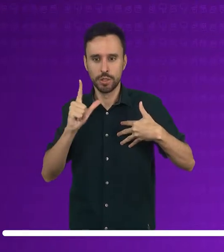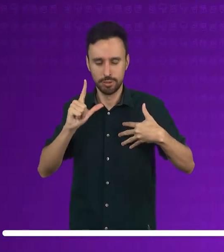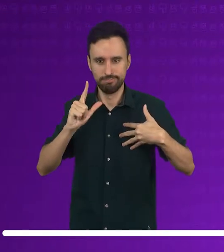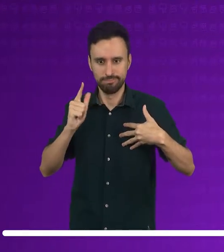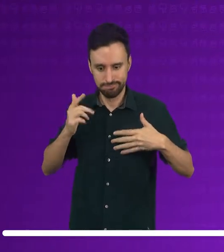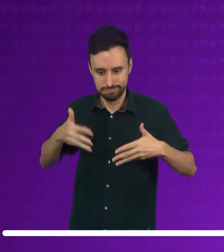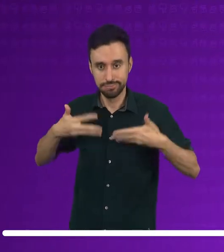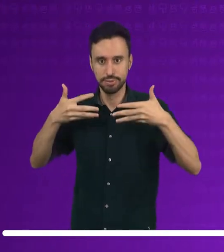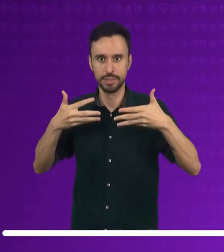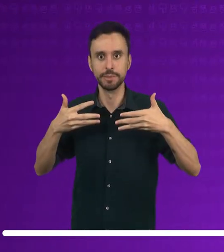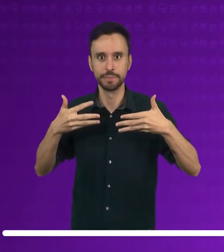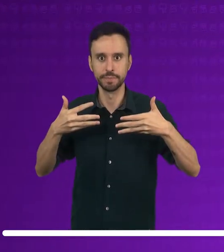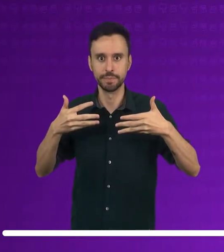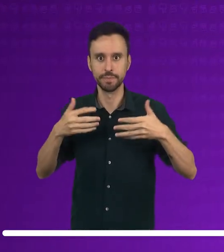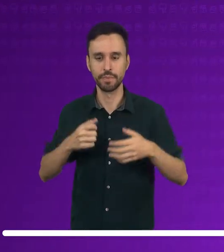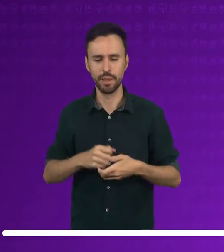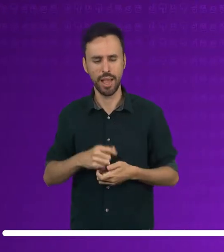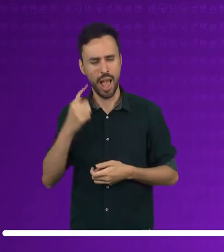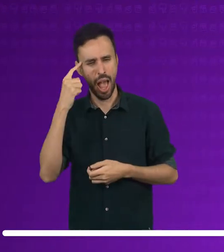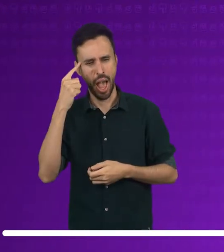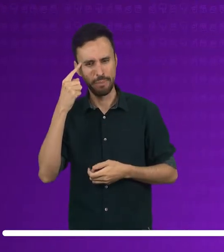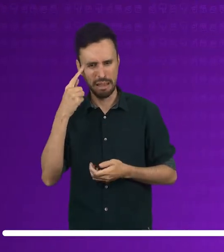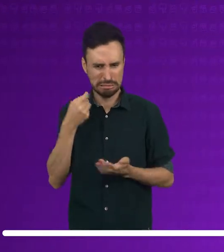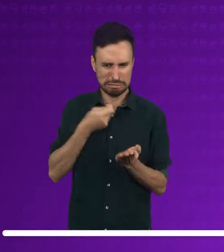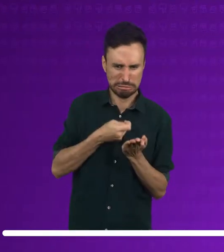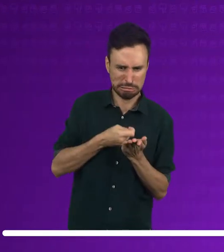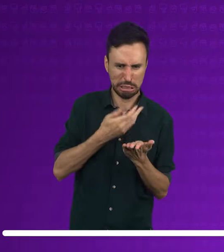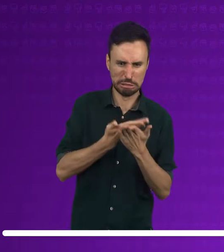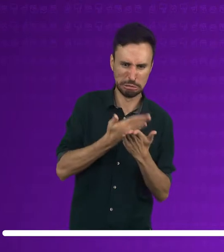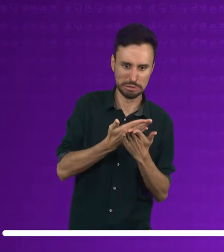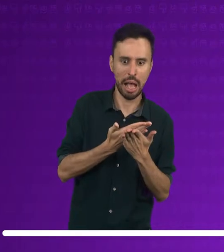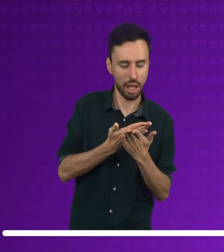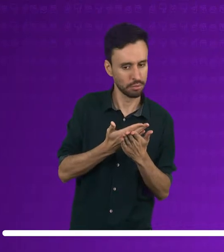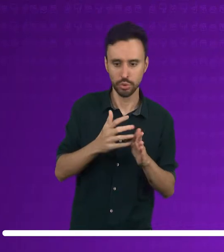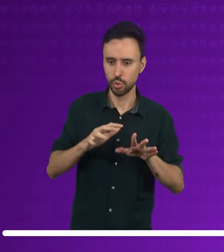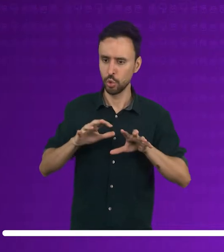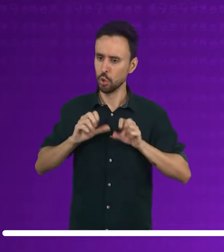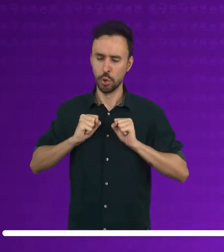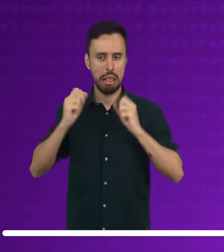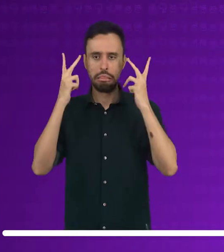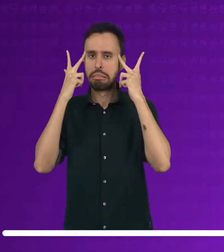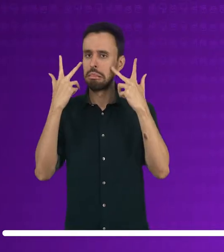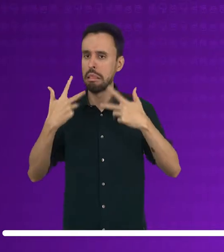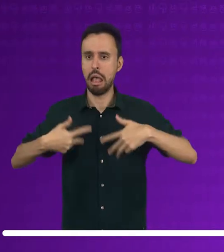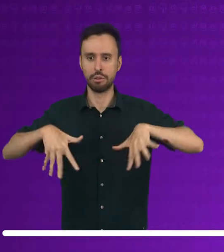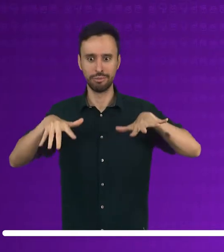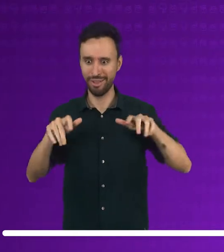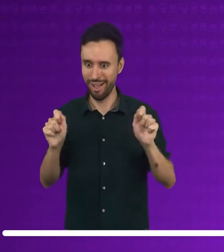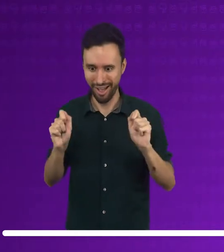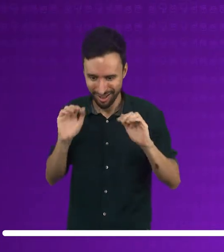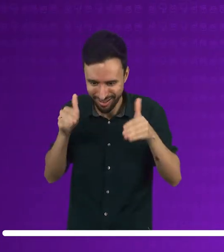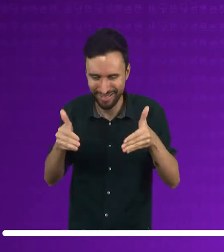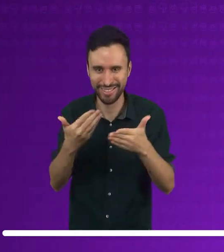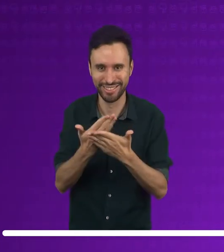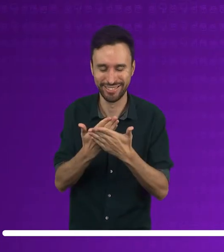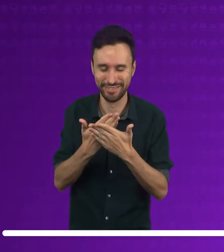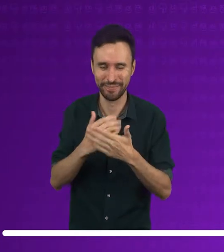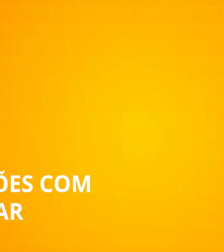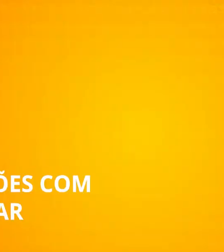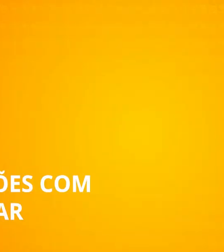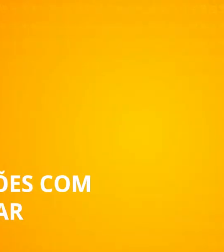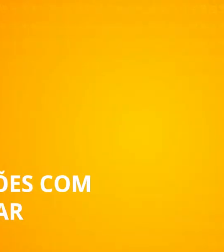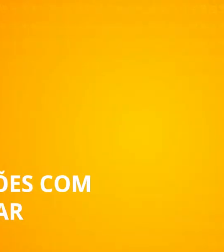e inspirador. Com o tempo, o que hoje é uma obrigação será um hábito incorporado e você vai